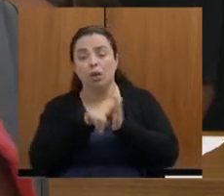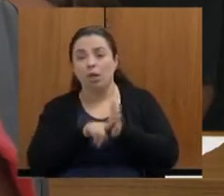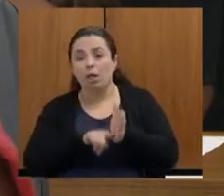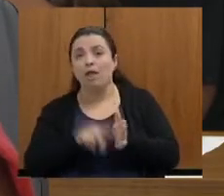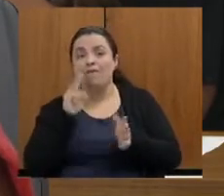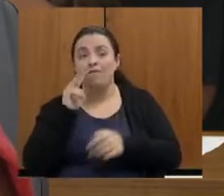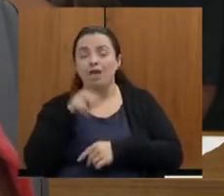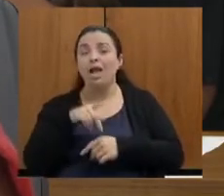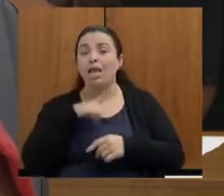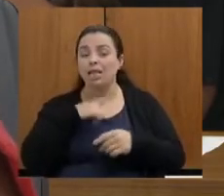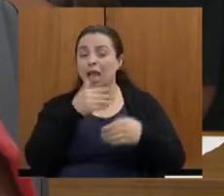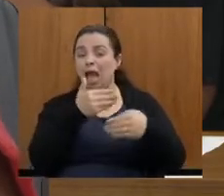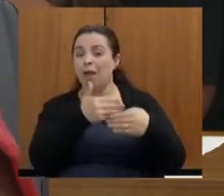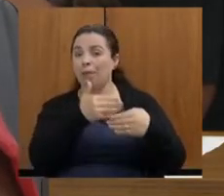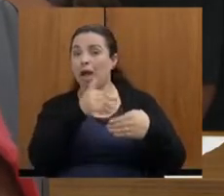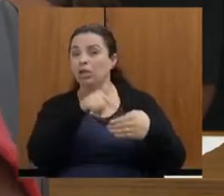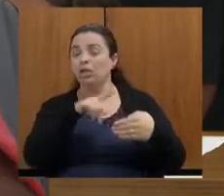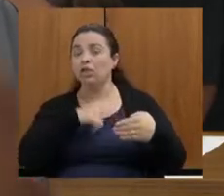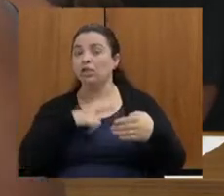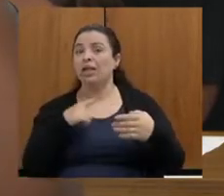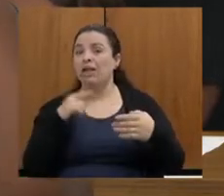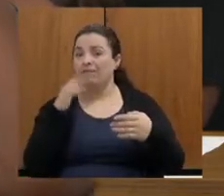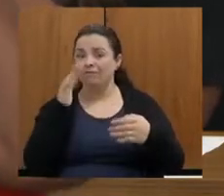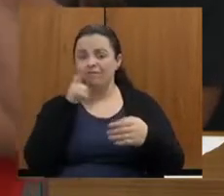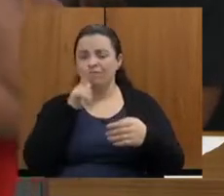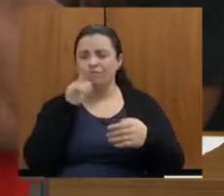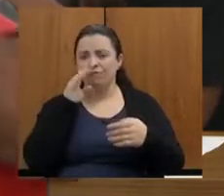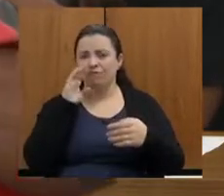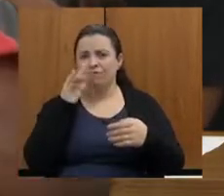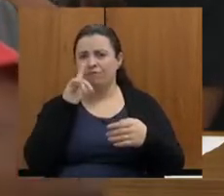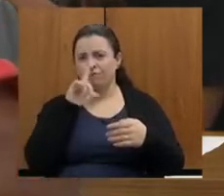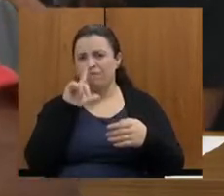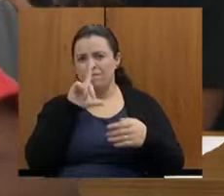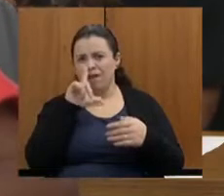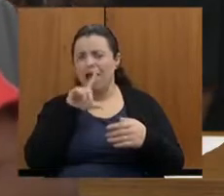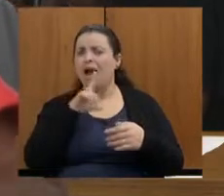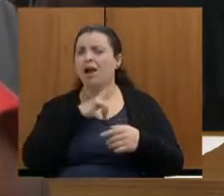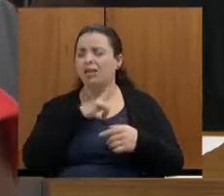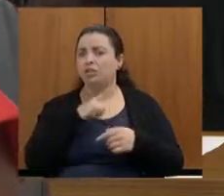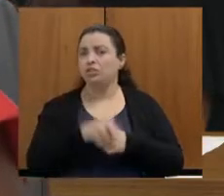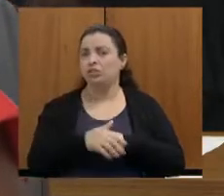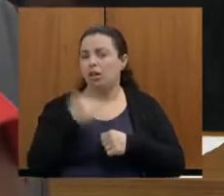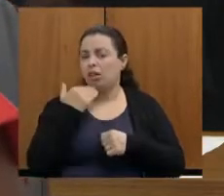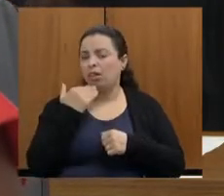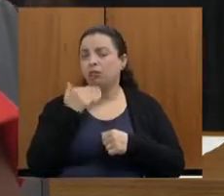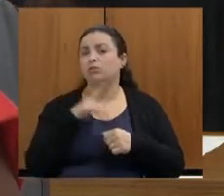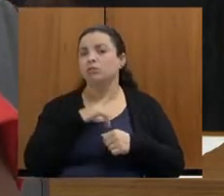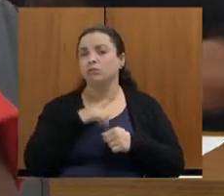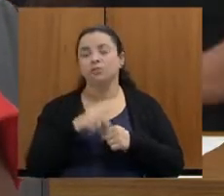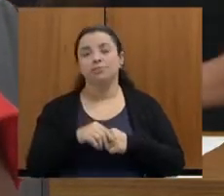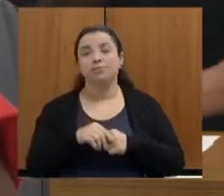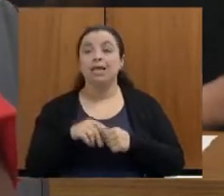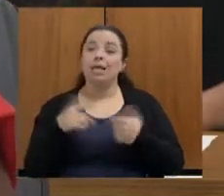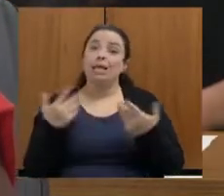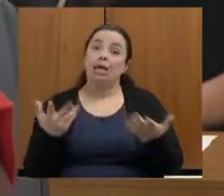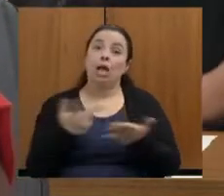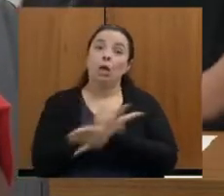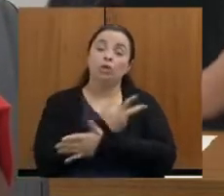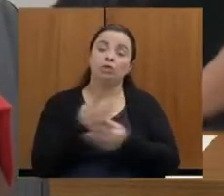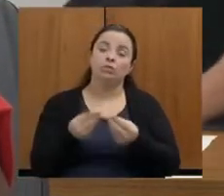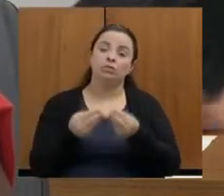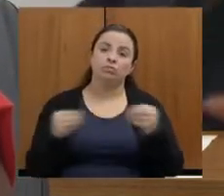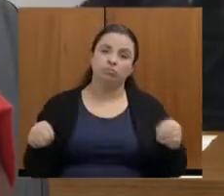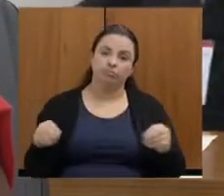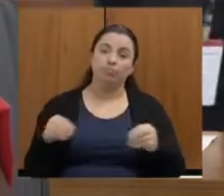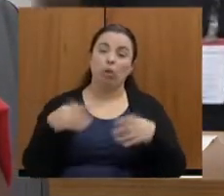barragem que se rompeu E aí a gente teve esse Impacto esse Impacto gigantesco né que é